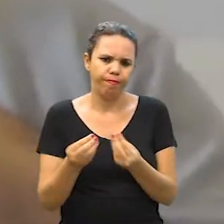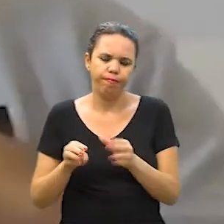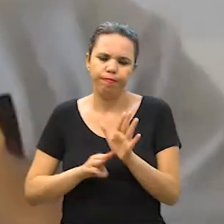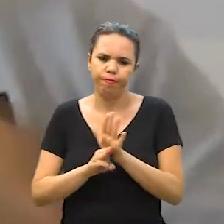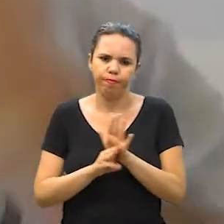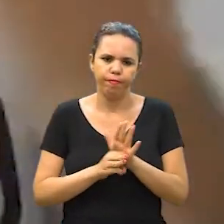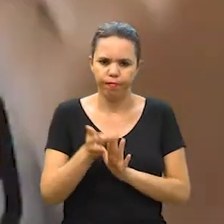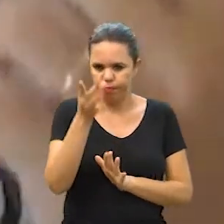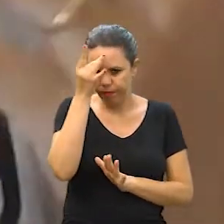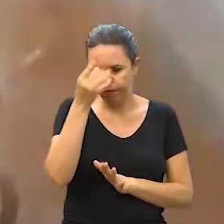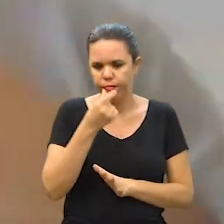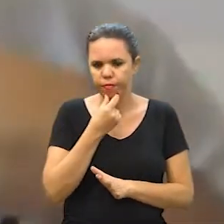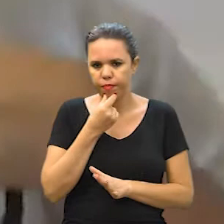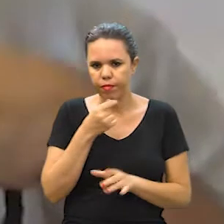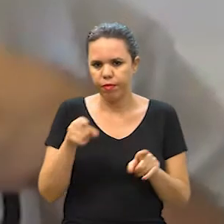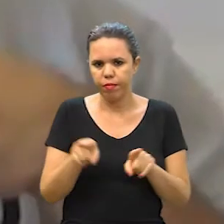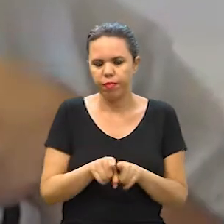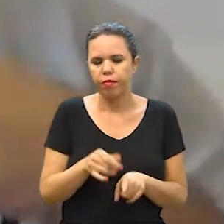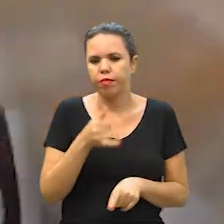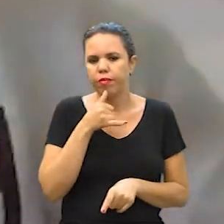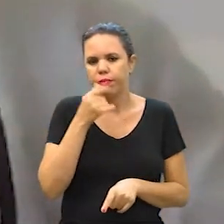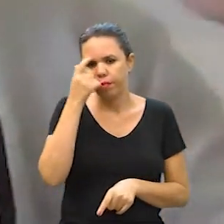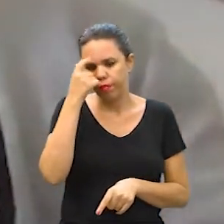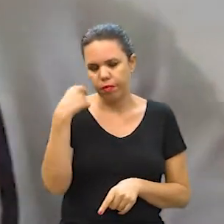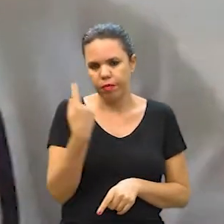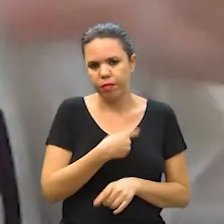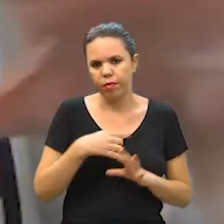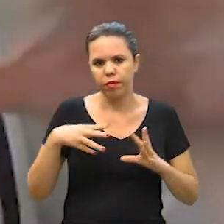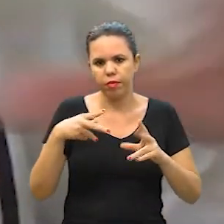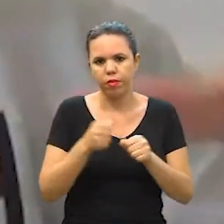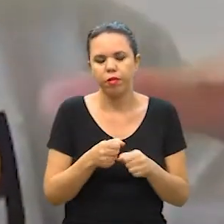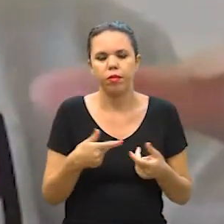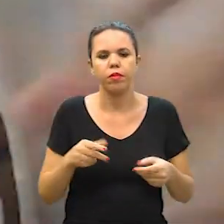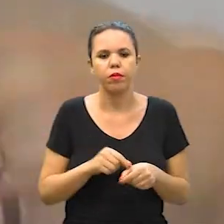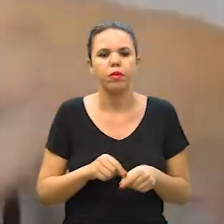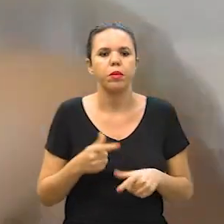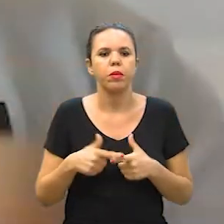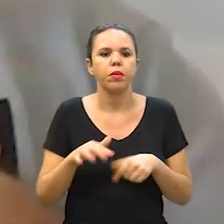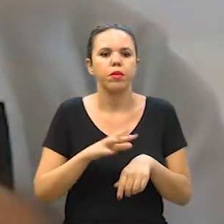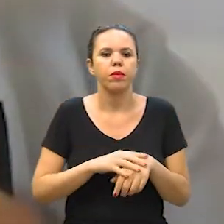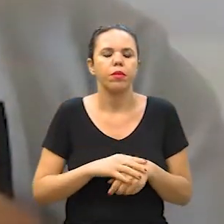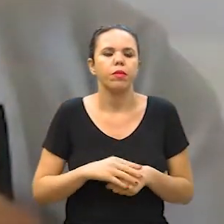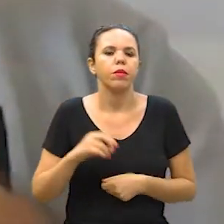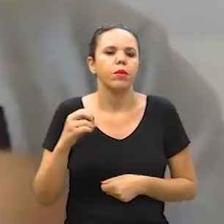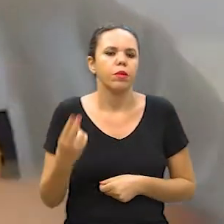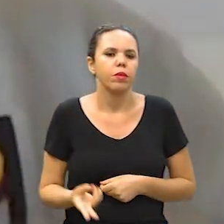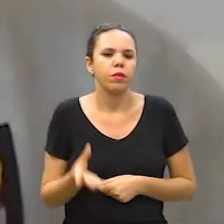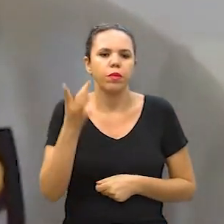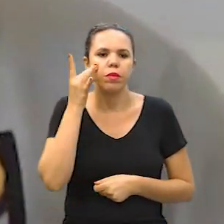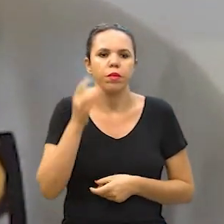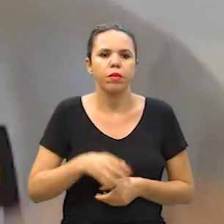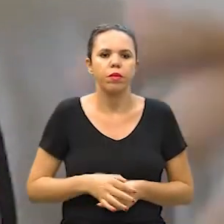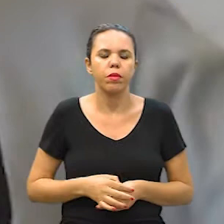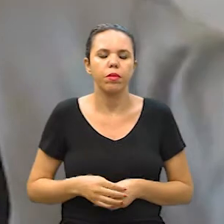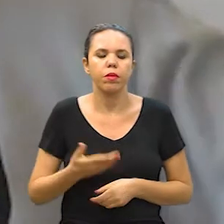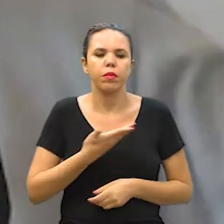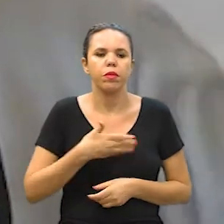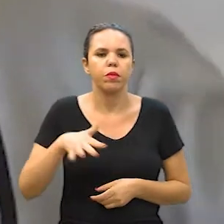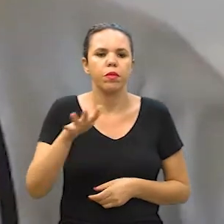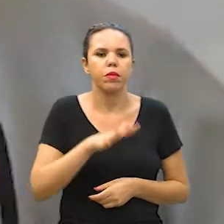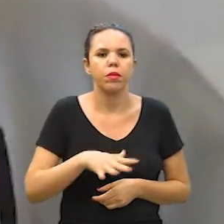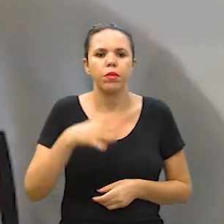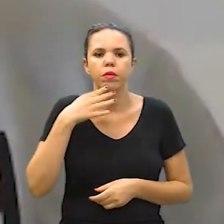metodologias. Também, infelizmente, nós todos temos algum caso, ou presencial, de